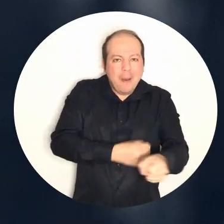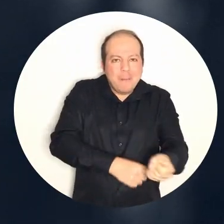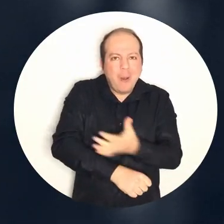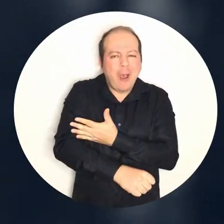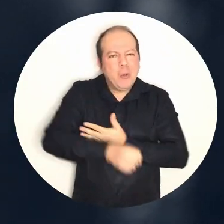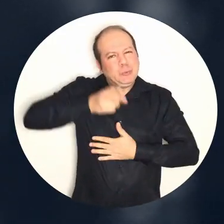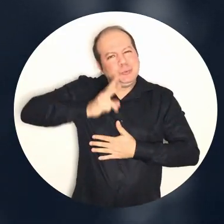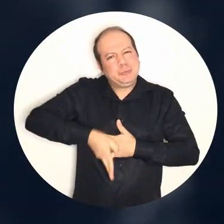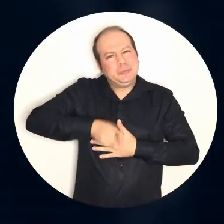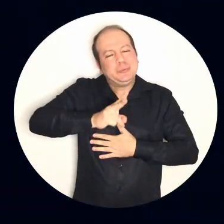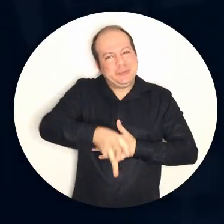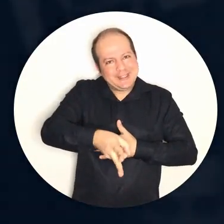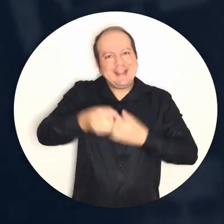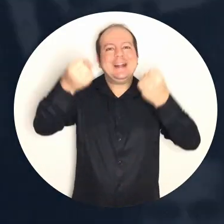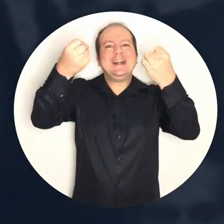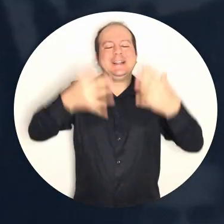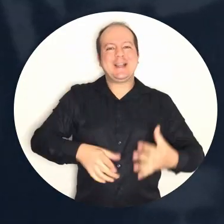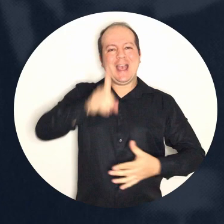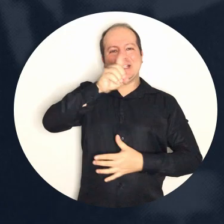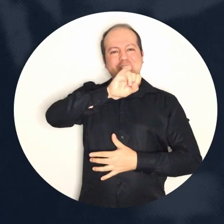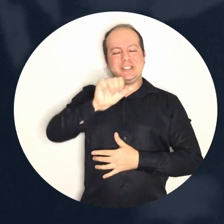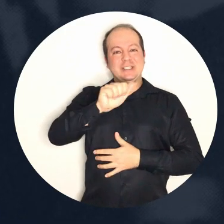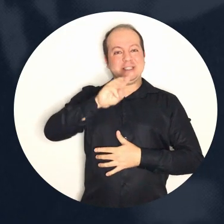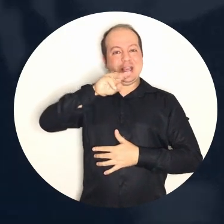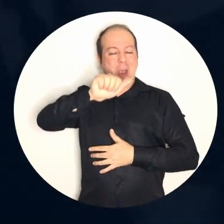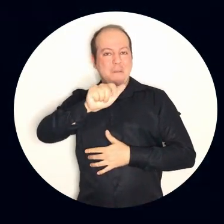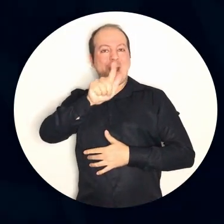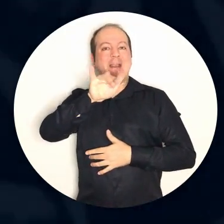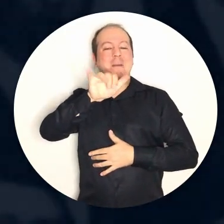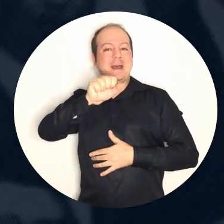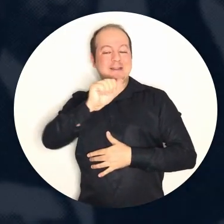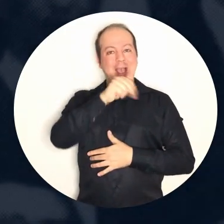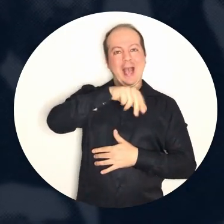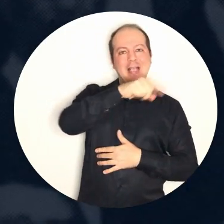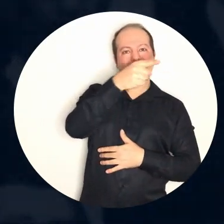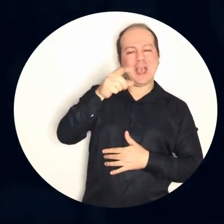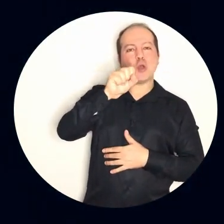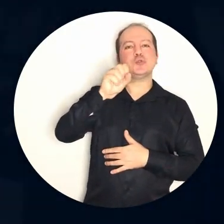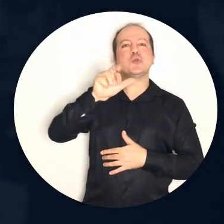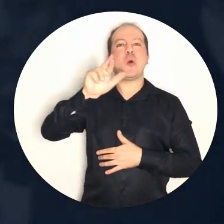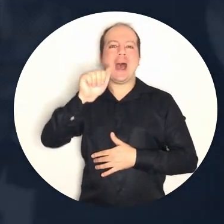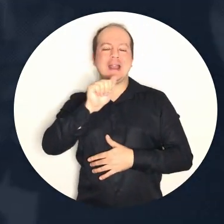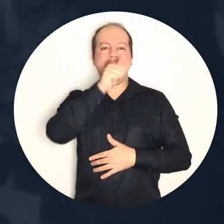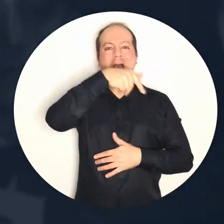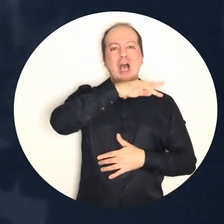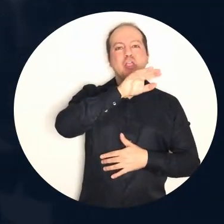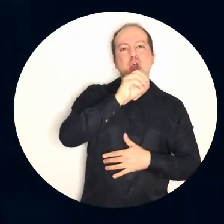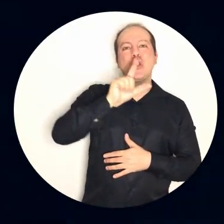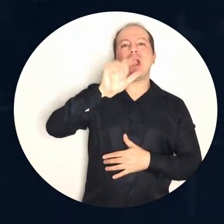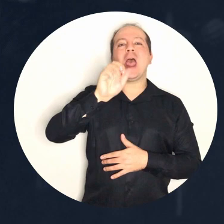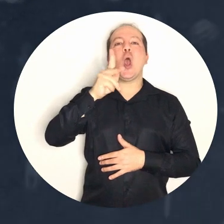com certeza não. Que o digam Djalma Guimarães, Antão Soares e Antônio